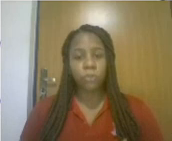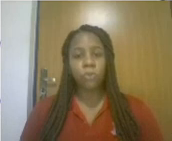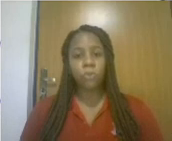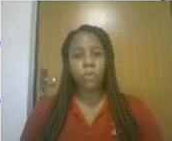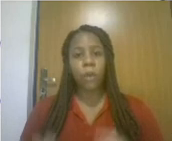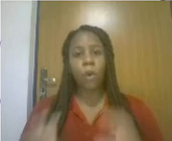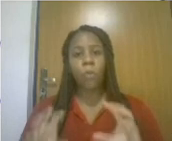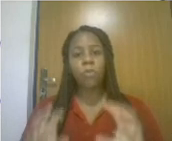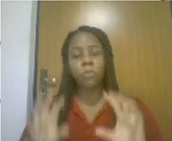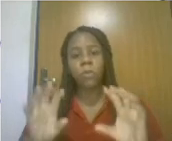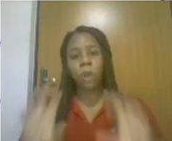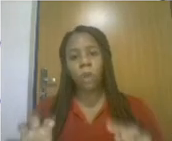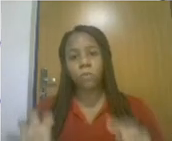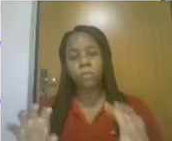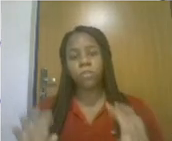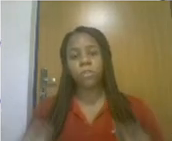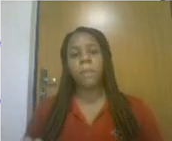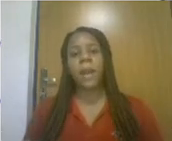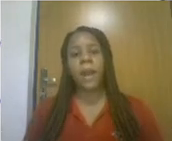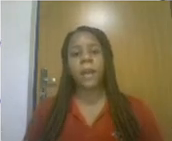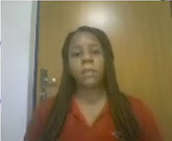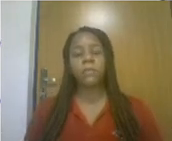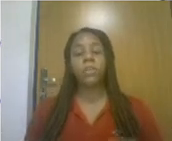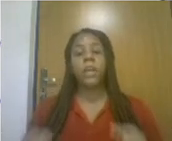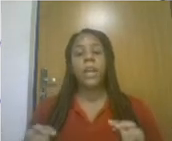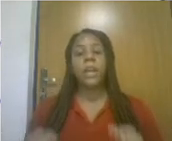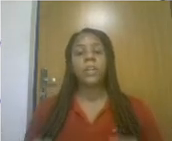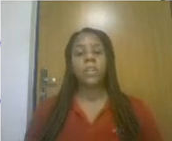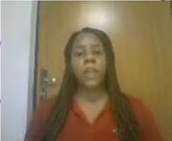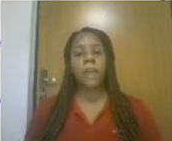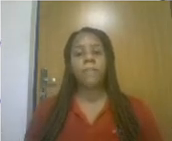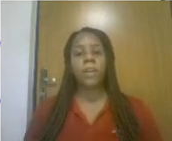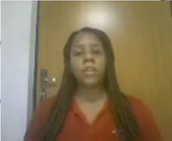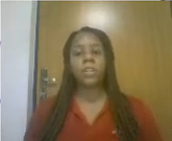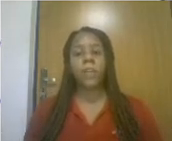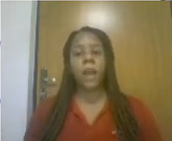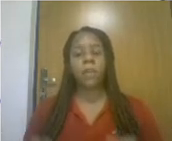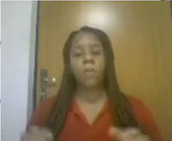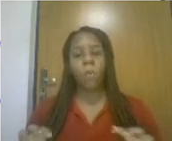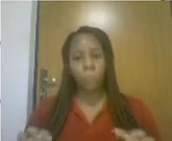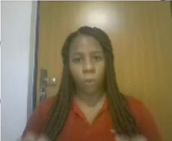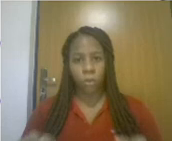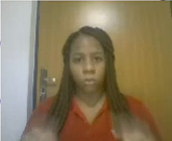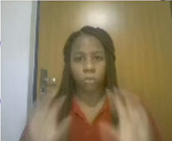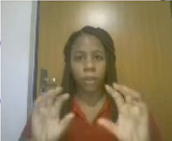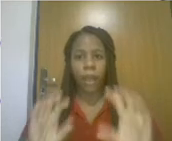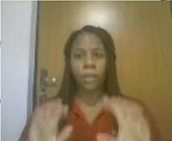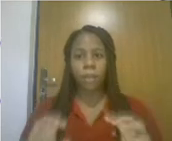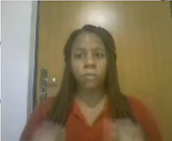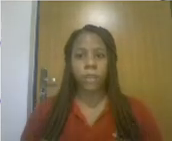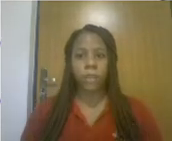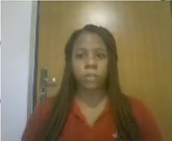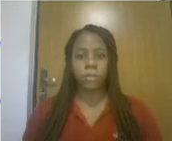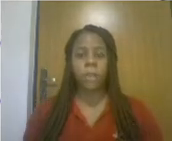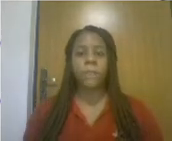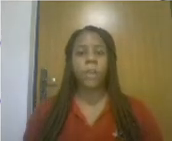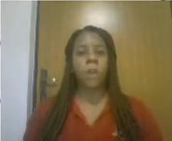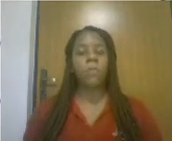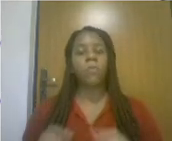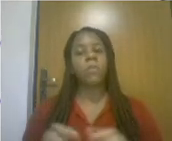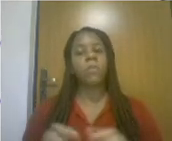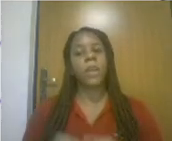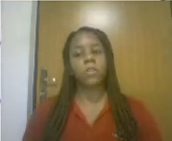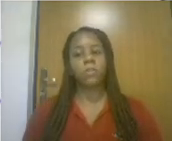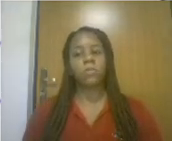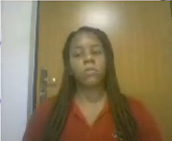a estrutura, como os blocos de parágrafos, eles devem estar compostos, cada um deles.